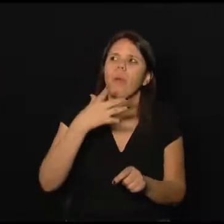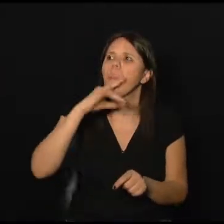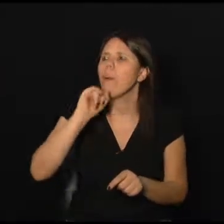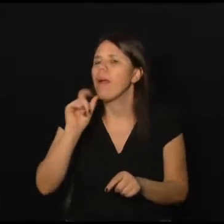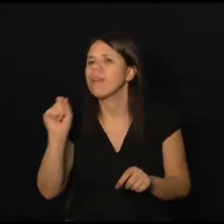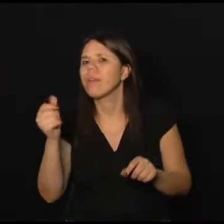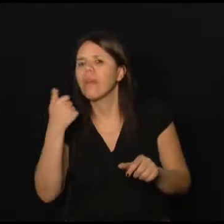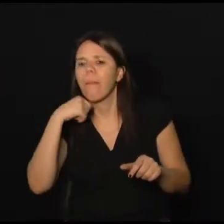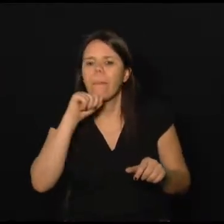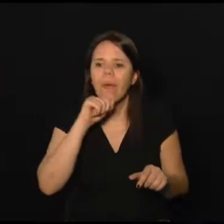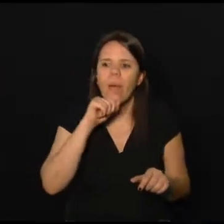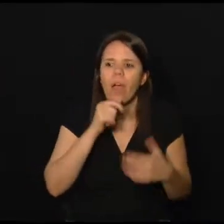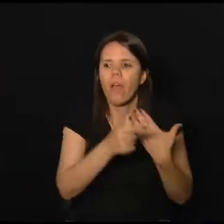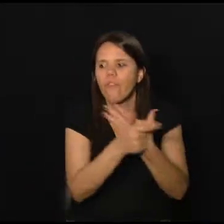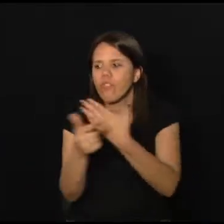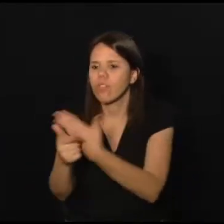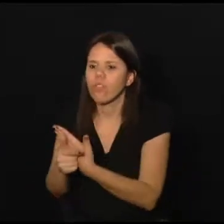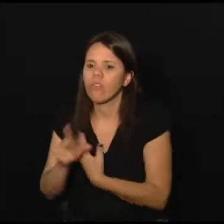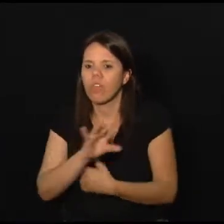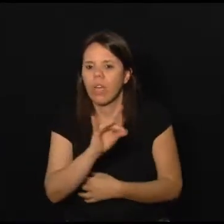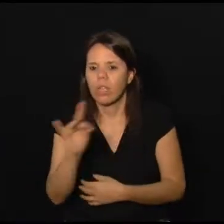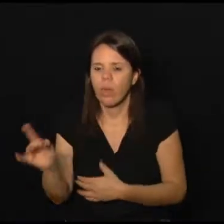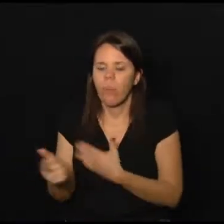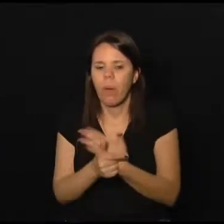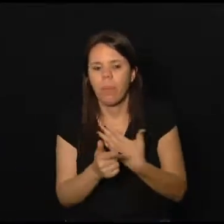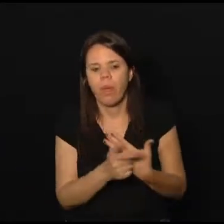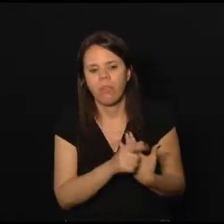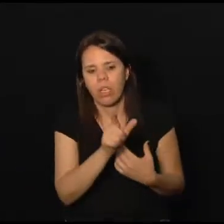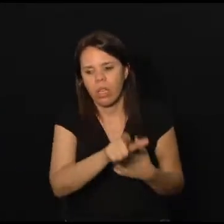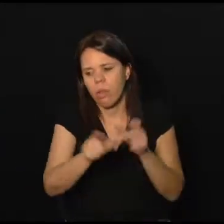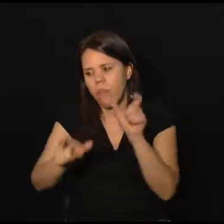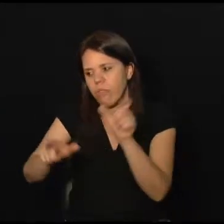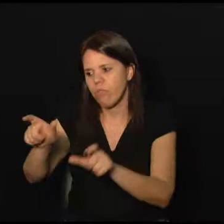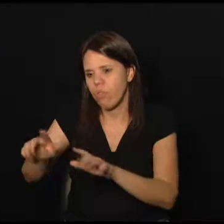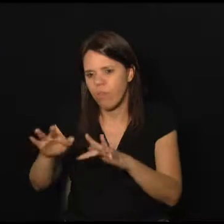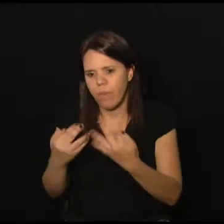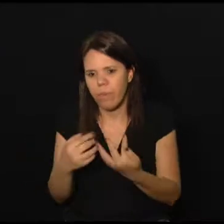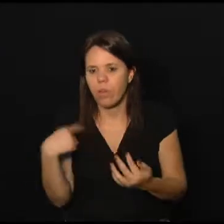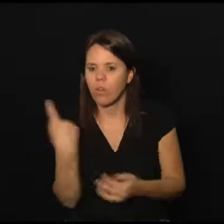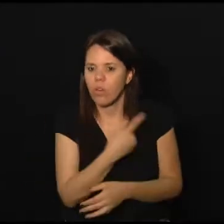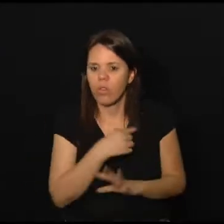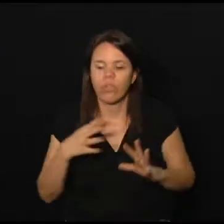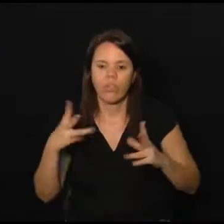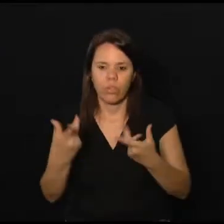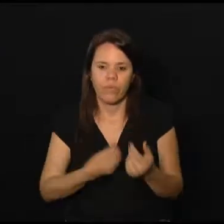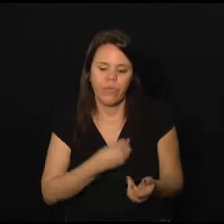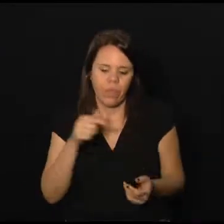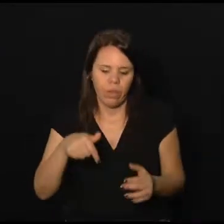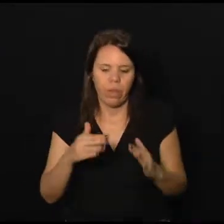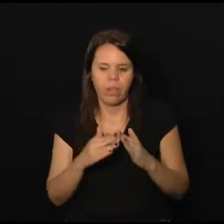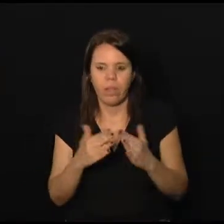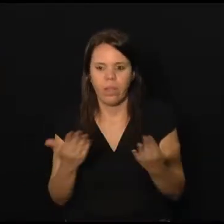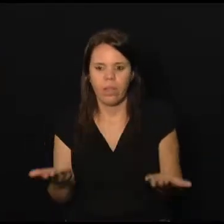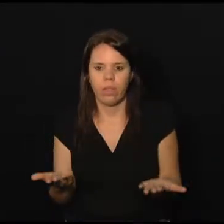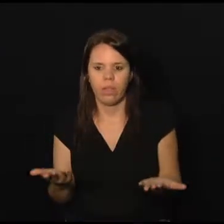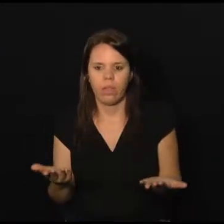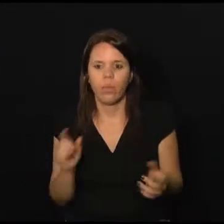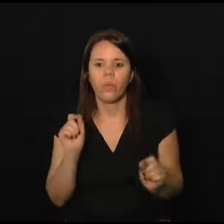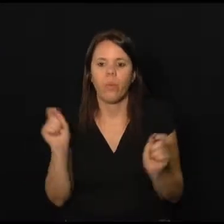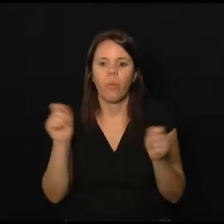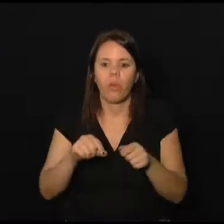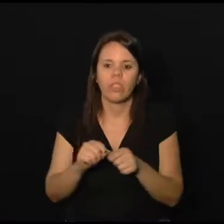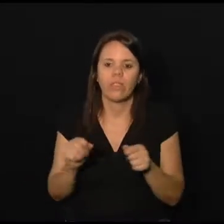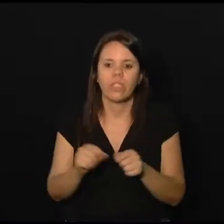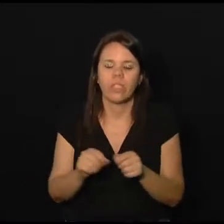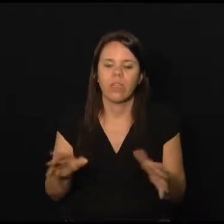mãe, qual é a função de cada um e o papel de cada membro. Ou seja, nós todos vivemos nessa casa. Qual é o que eu posso fazer